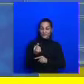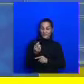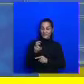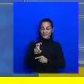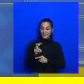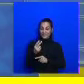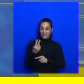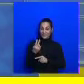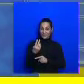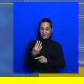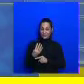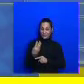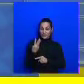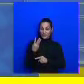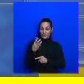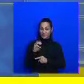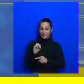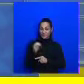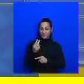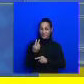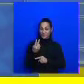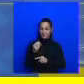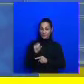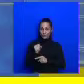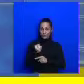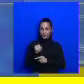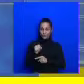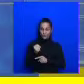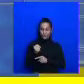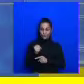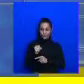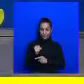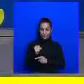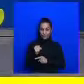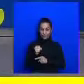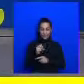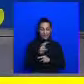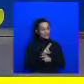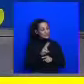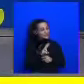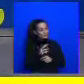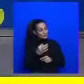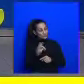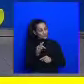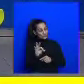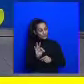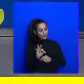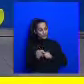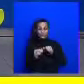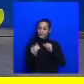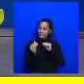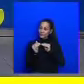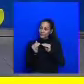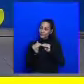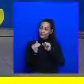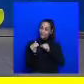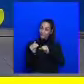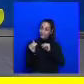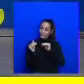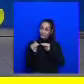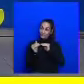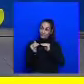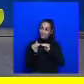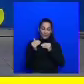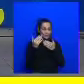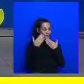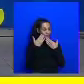60, 71, 15, 24, 30 e 28. As auditoras confirmam? Sim, confirmo. Sim,